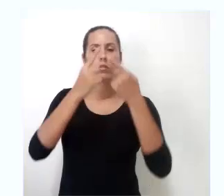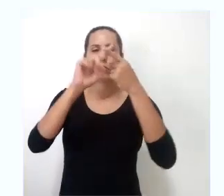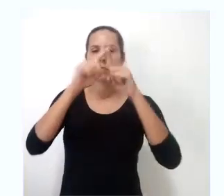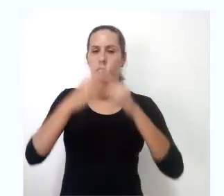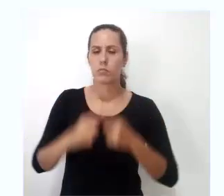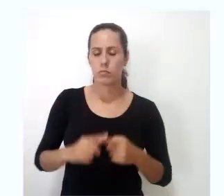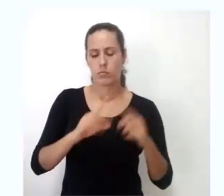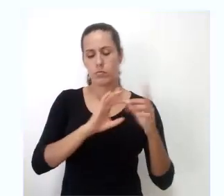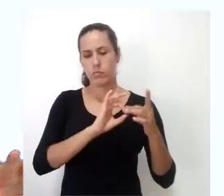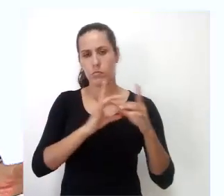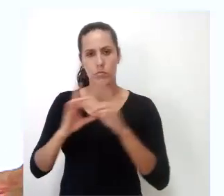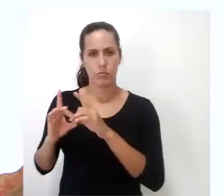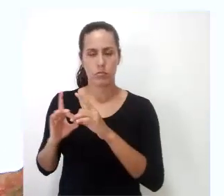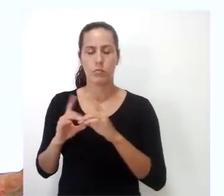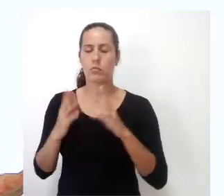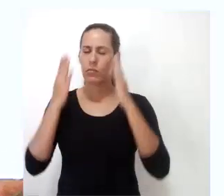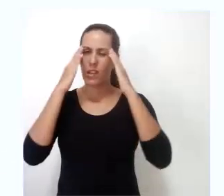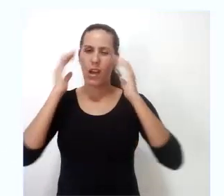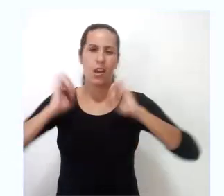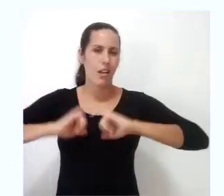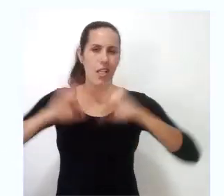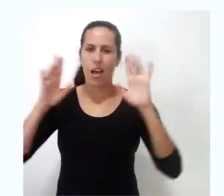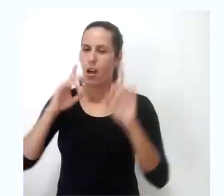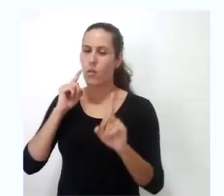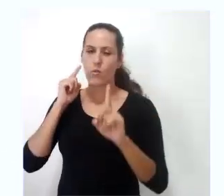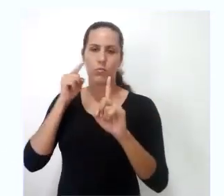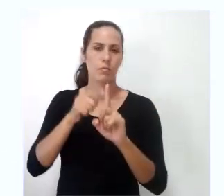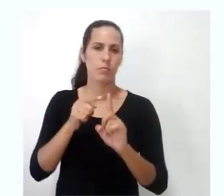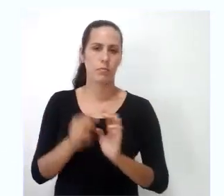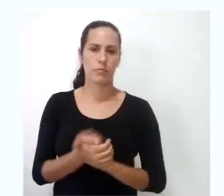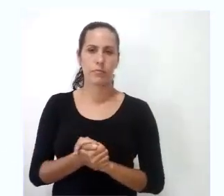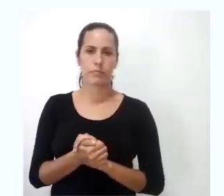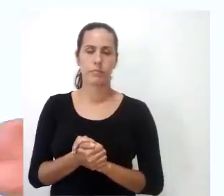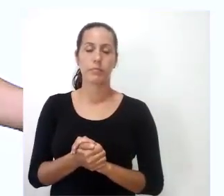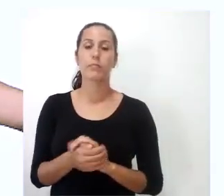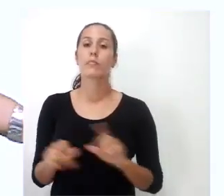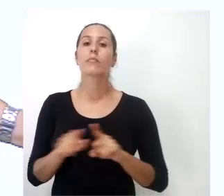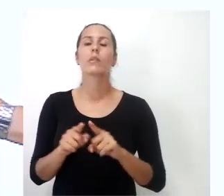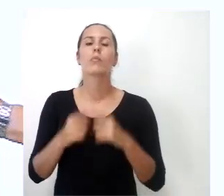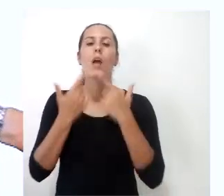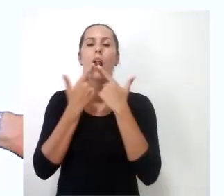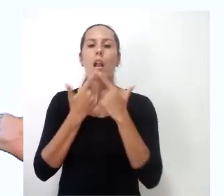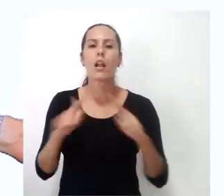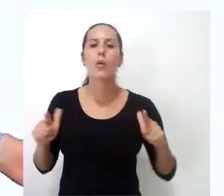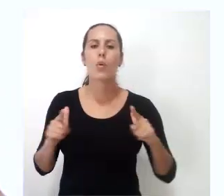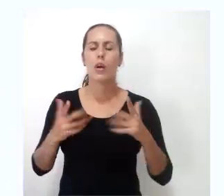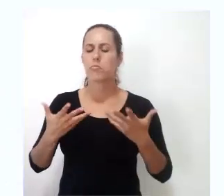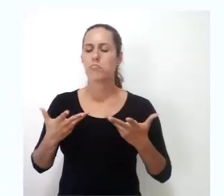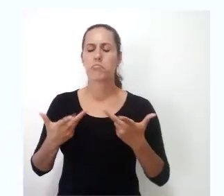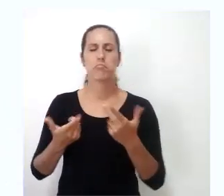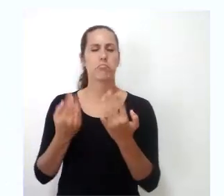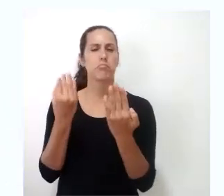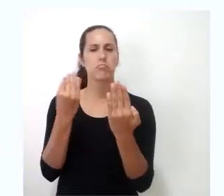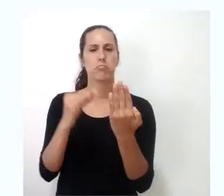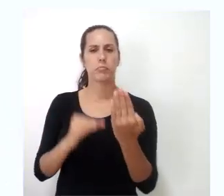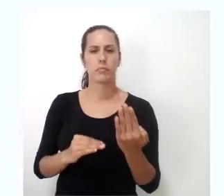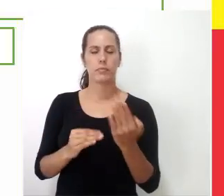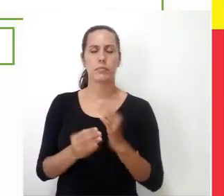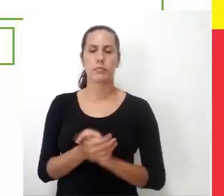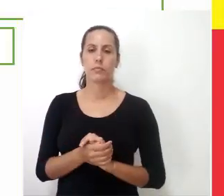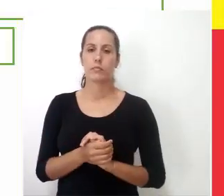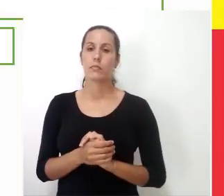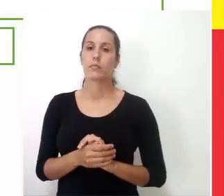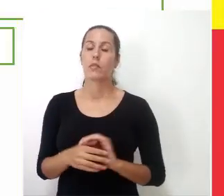das ideias. Nada de ideia obscura. Ser claro e ser objetivo. E primar pela linguagem, certo? Vamos ver